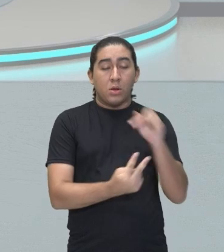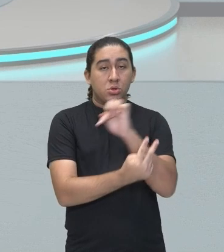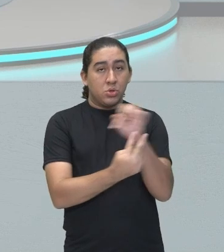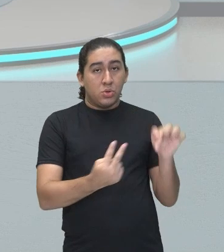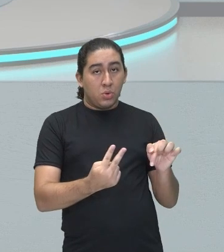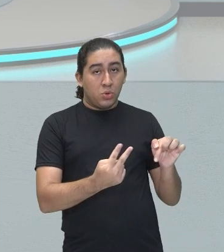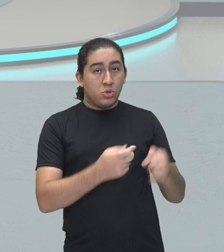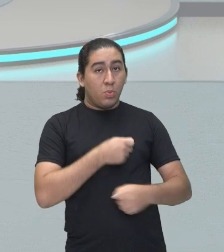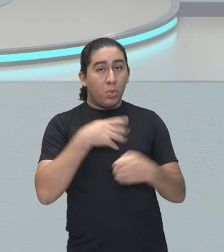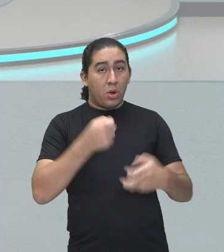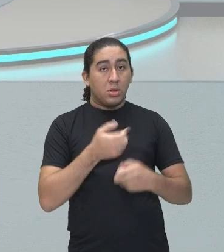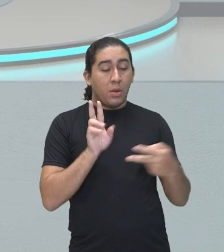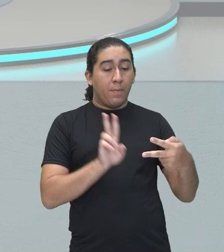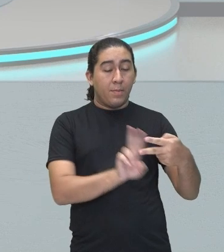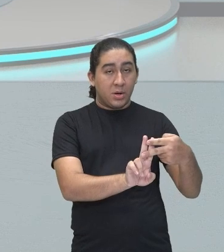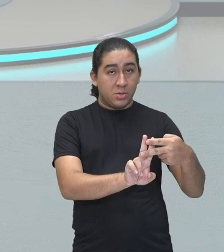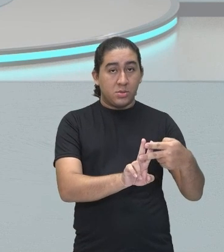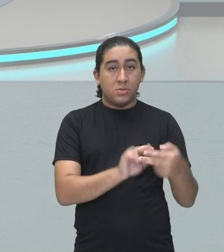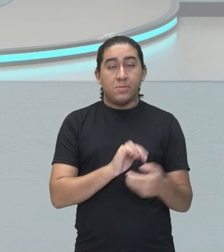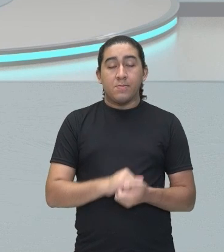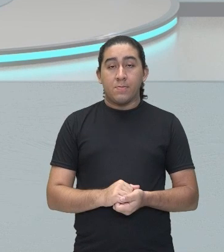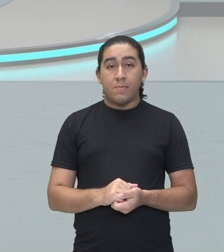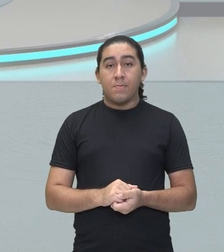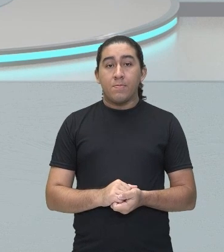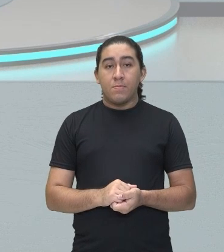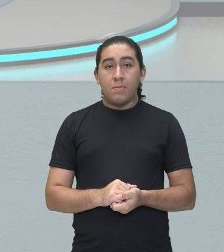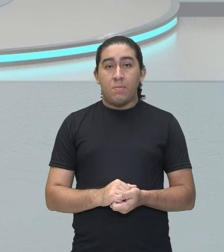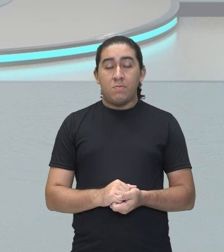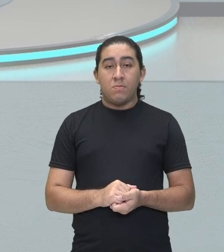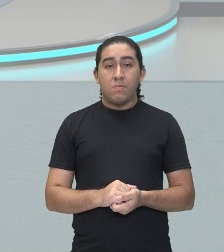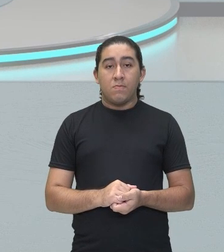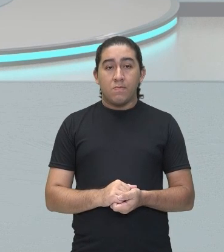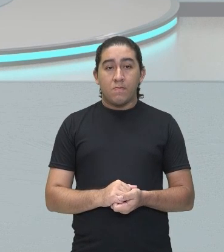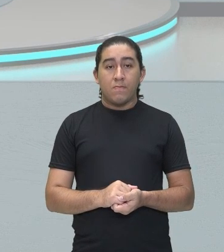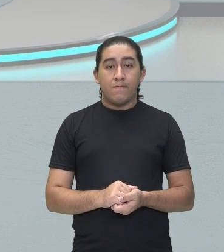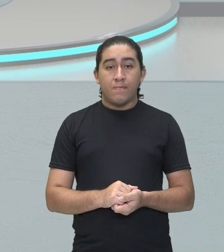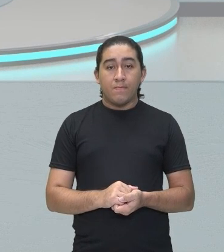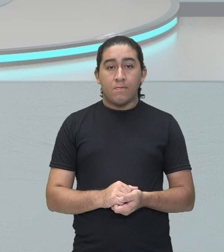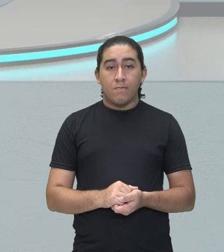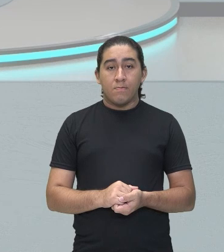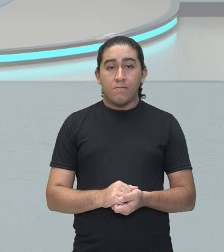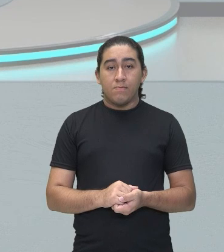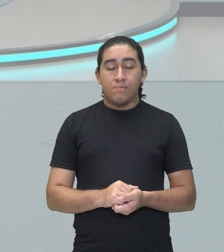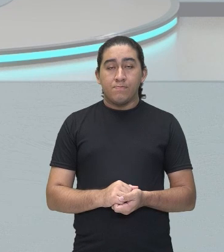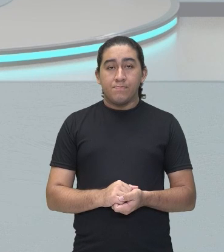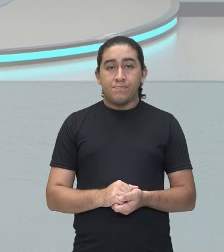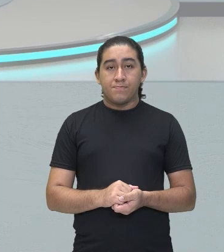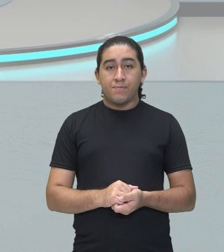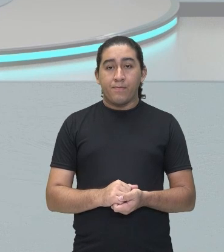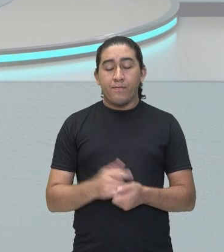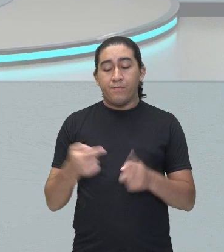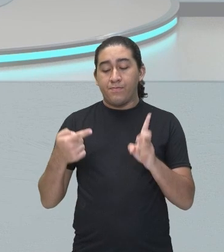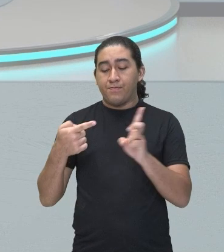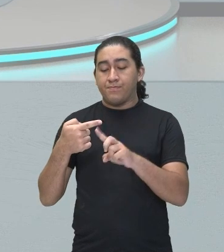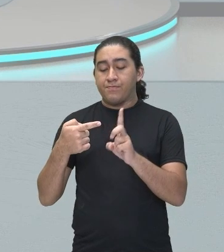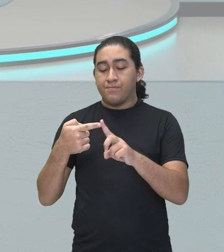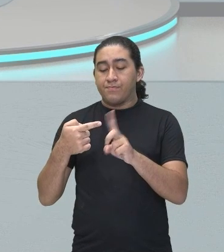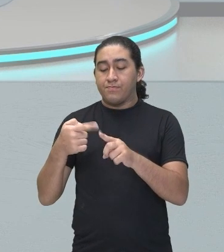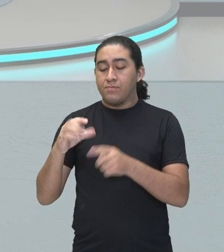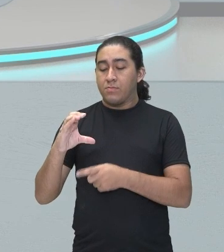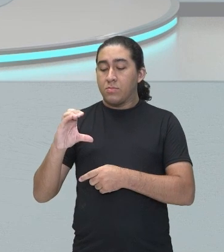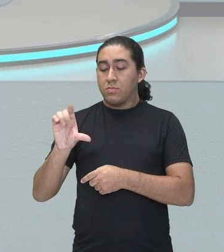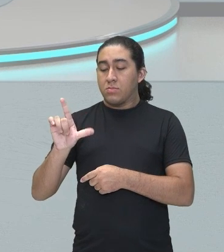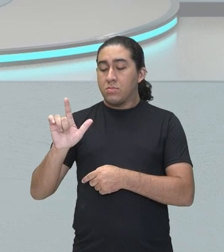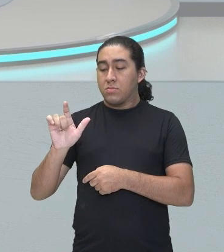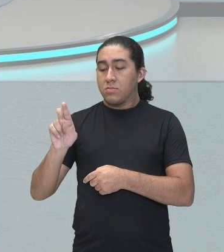se envolveram com a Inconfidência Mineira, certo? Continuando, né? Cláudio Manuel da Costa foi um